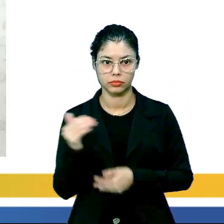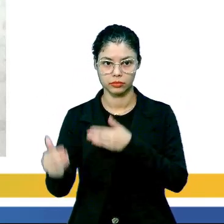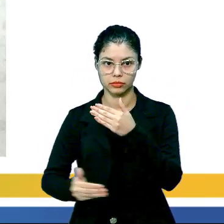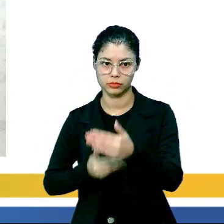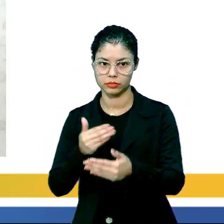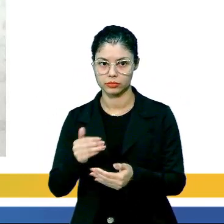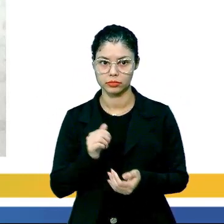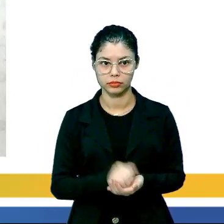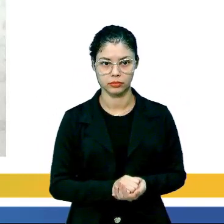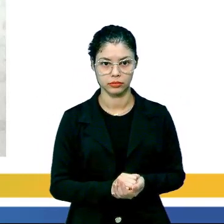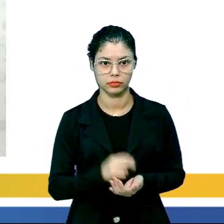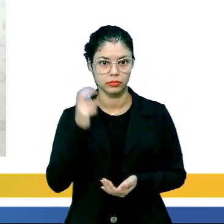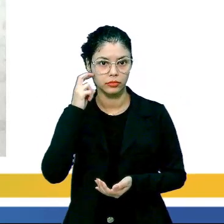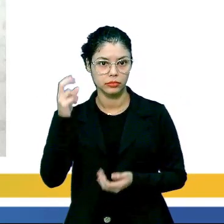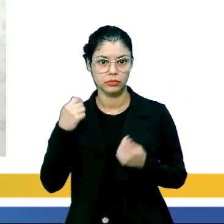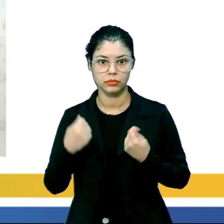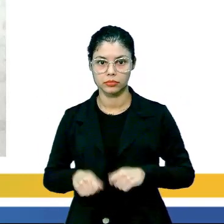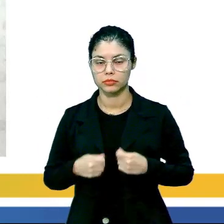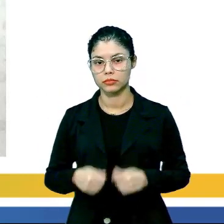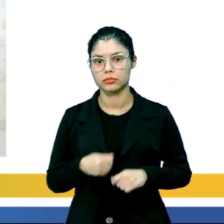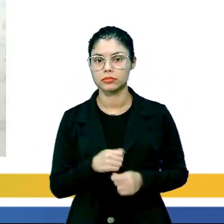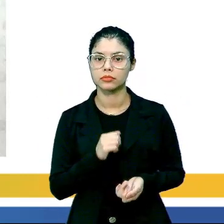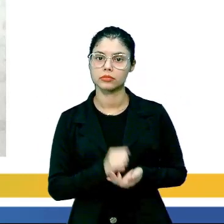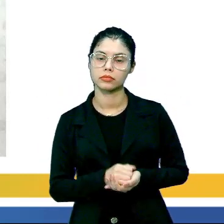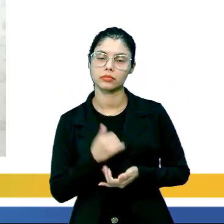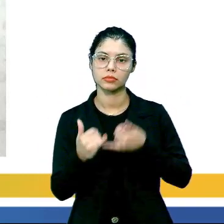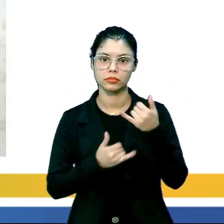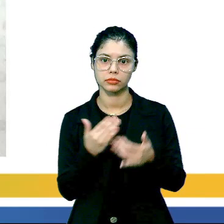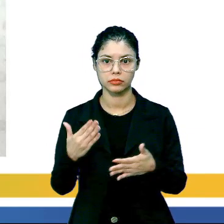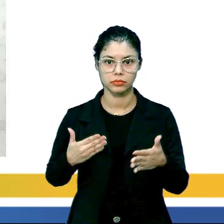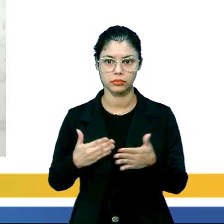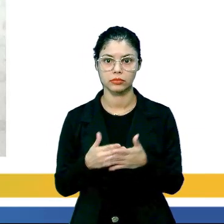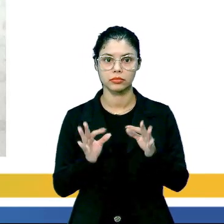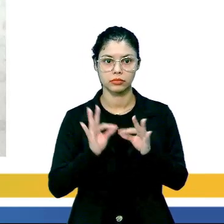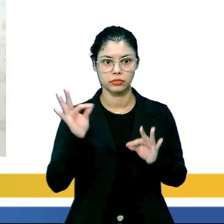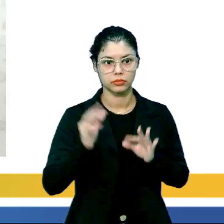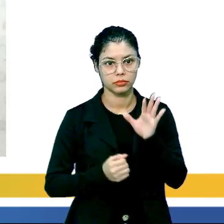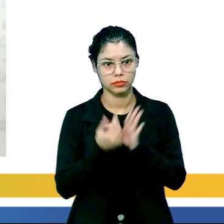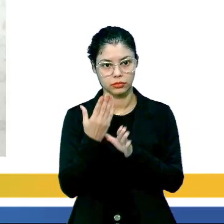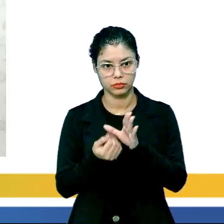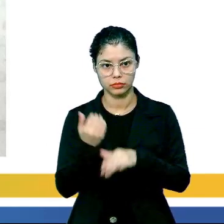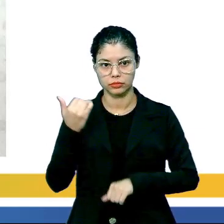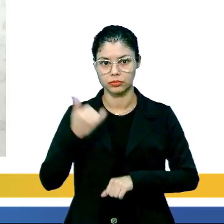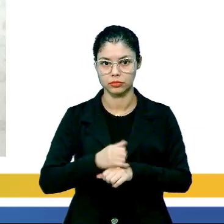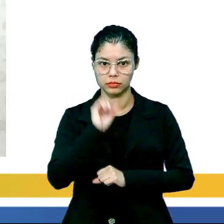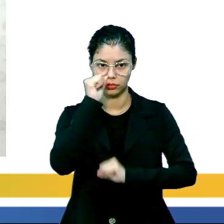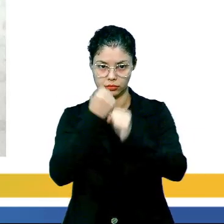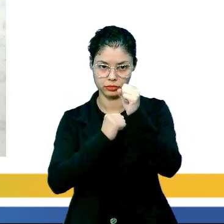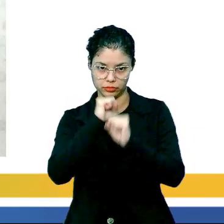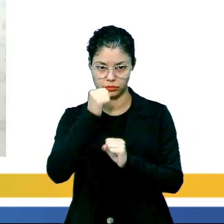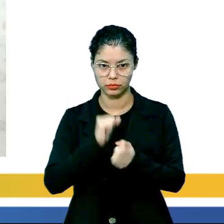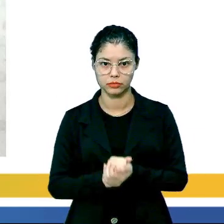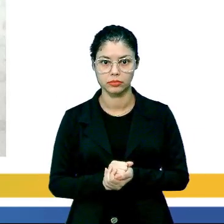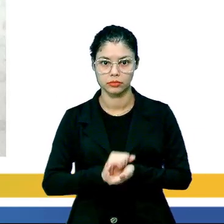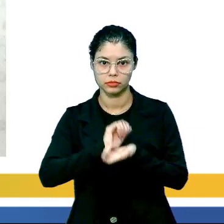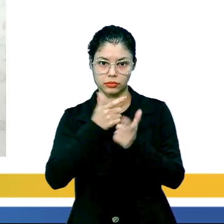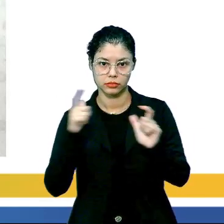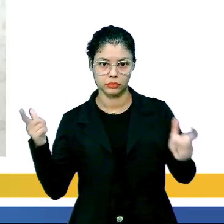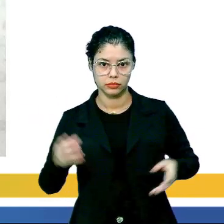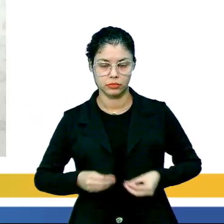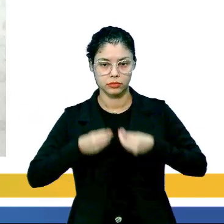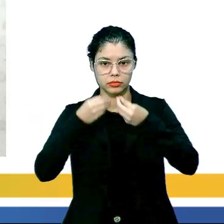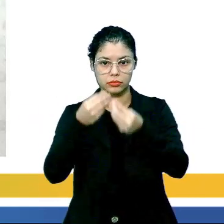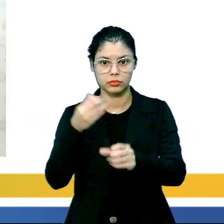contra o progresso cultural. Se a necessidade de diversão foi, em larga medida, produzida pela